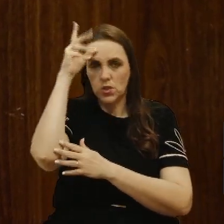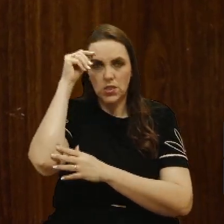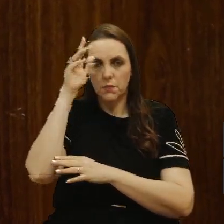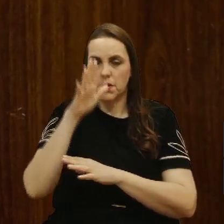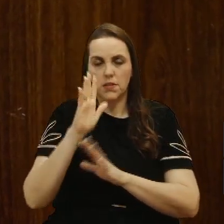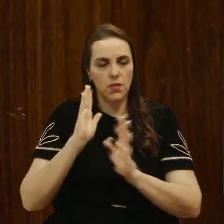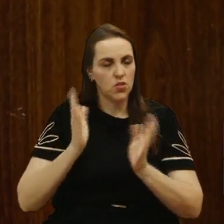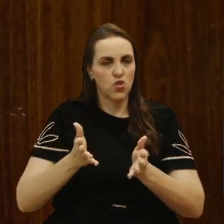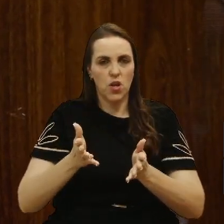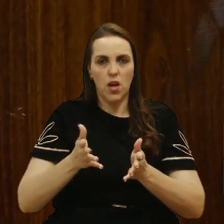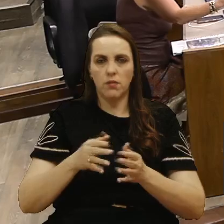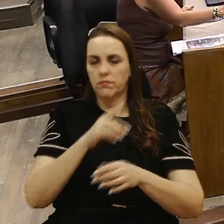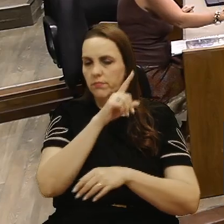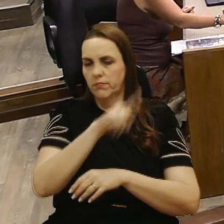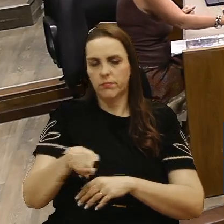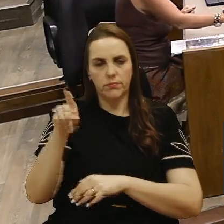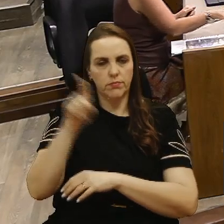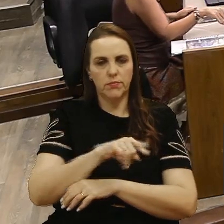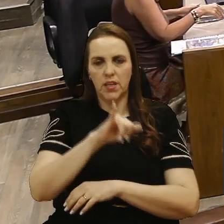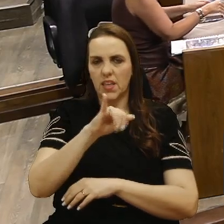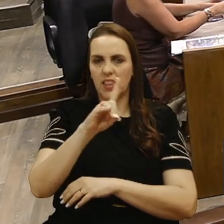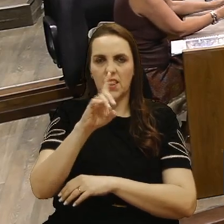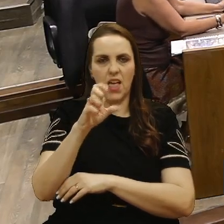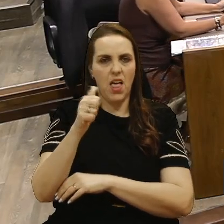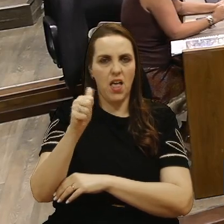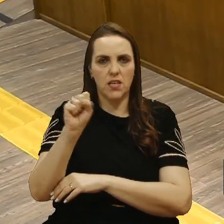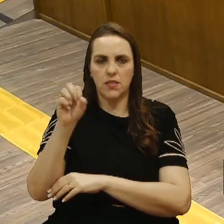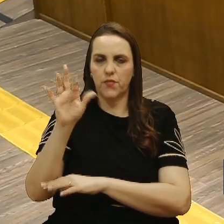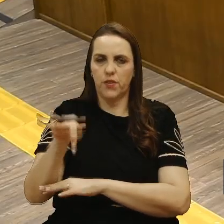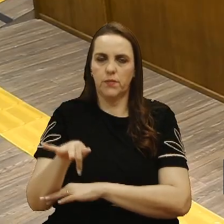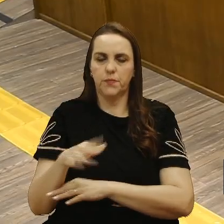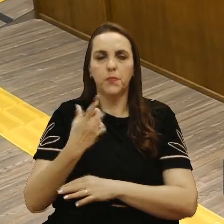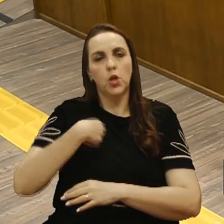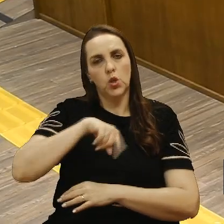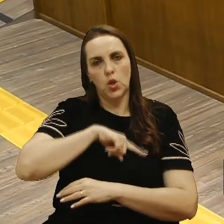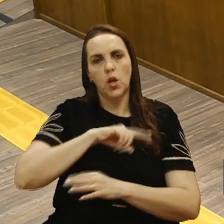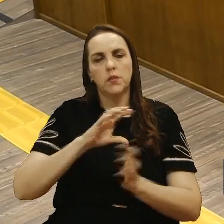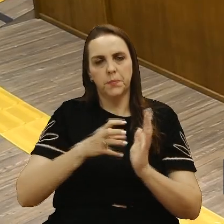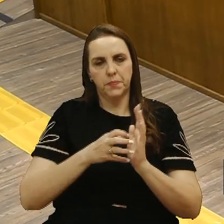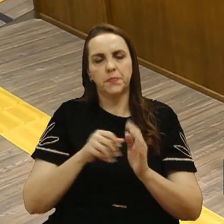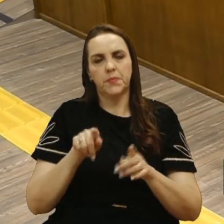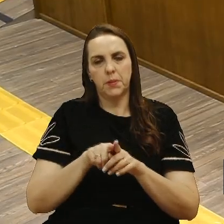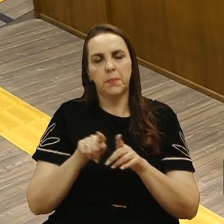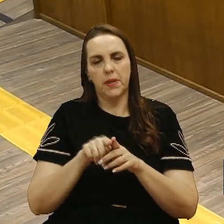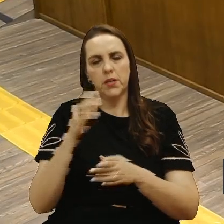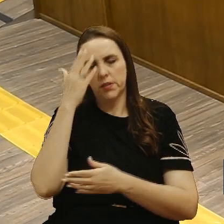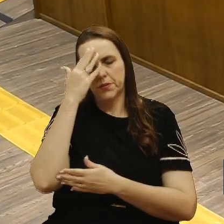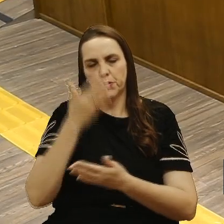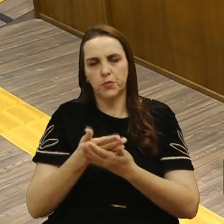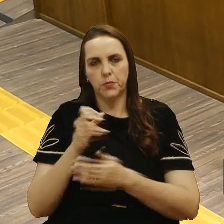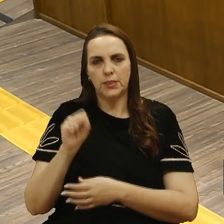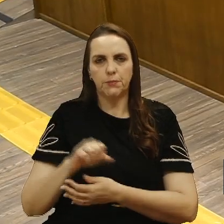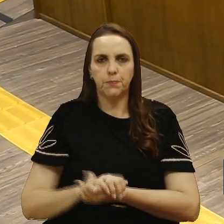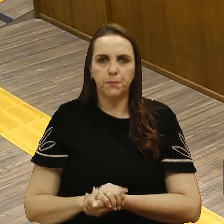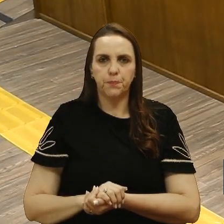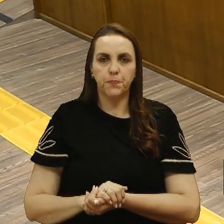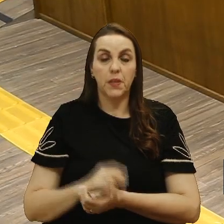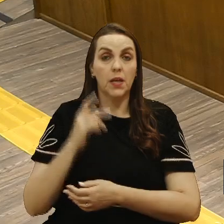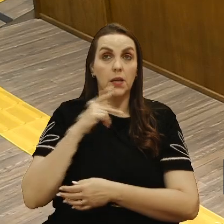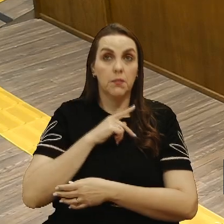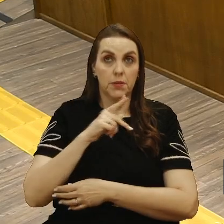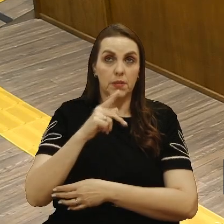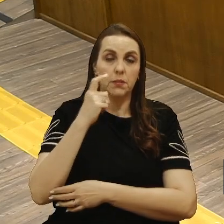É isso. Nós também achamos. Vamos lá. Presidente Wagner Petrini, quando a